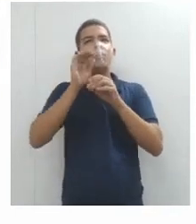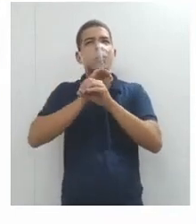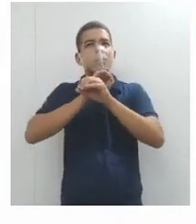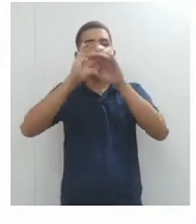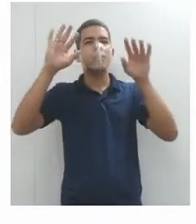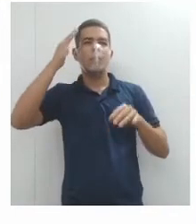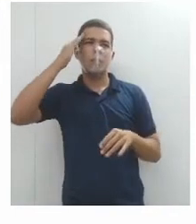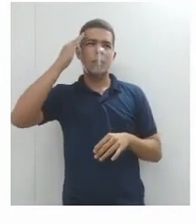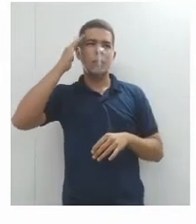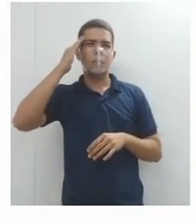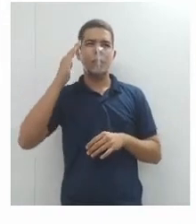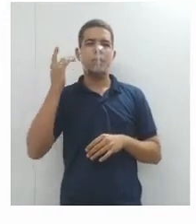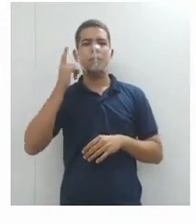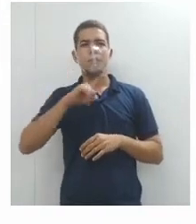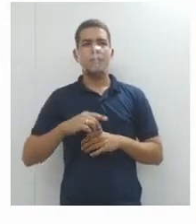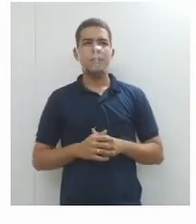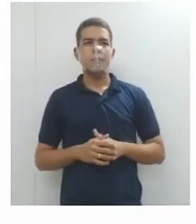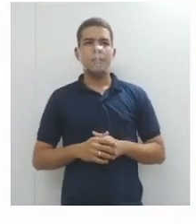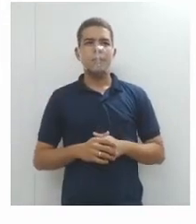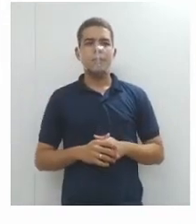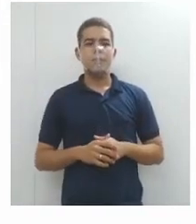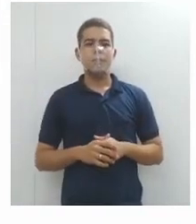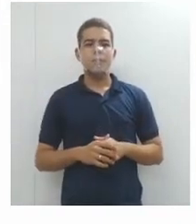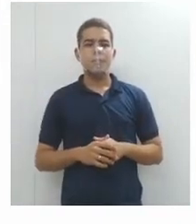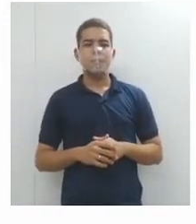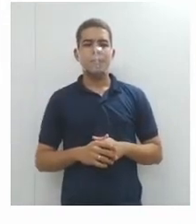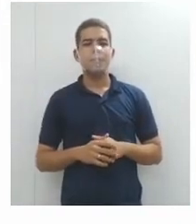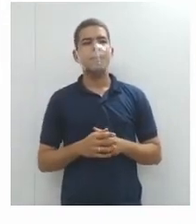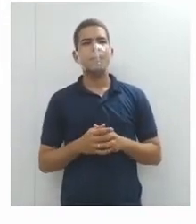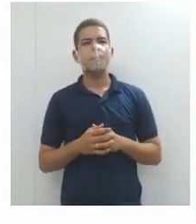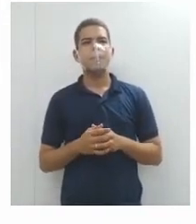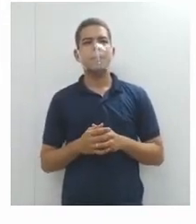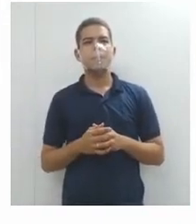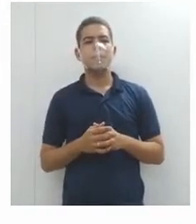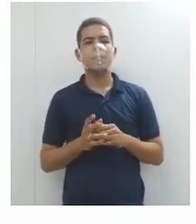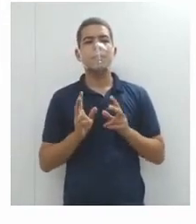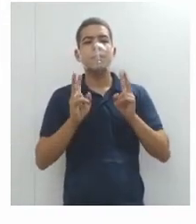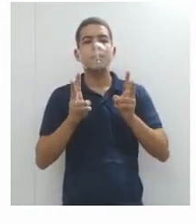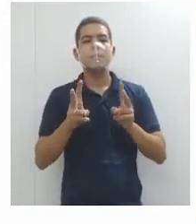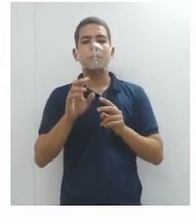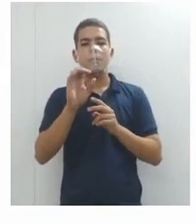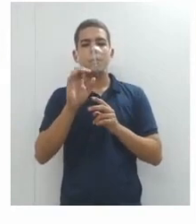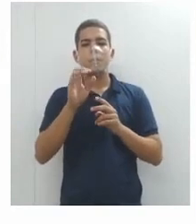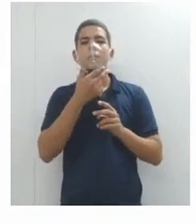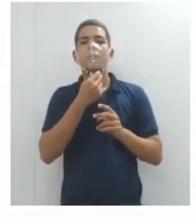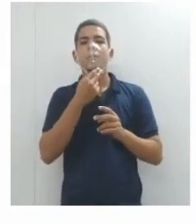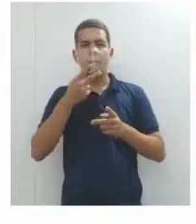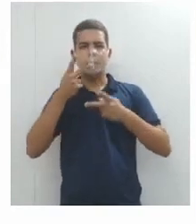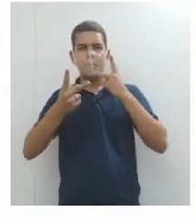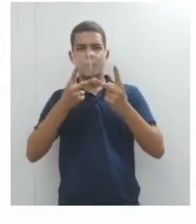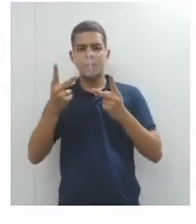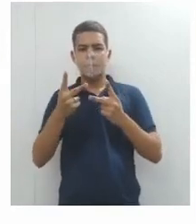entendimento do texto seja mais perfeito, tá certo? Então, toda a fala do personagem no